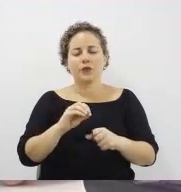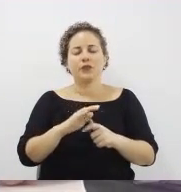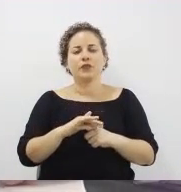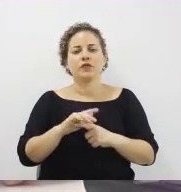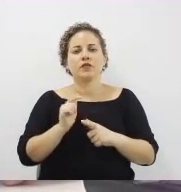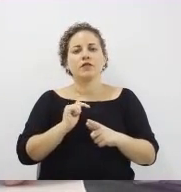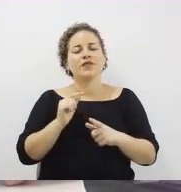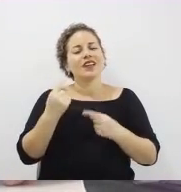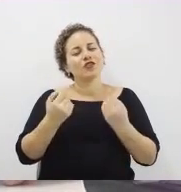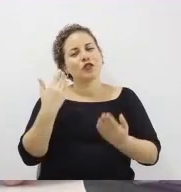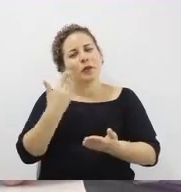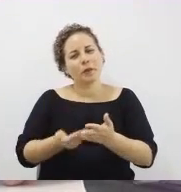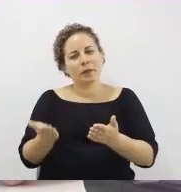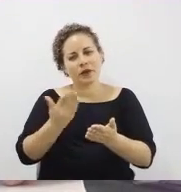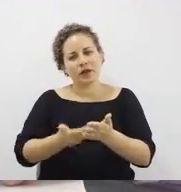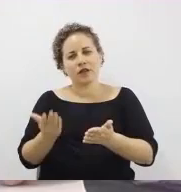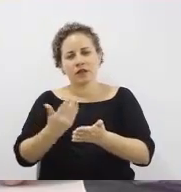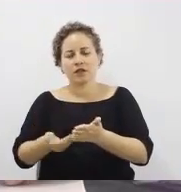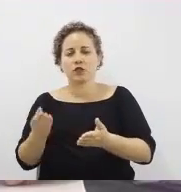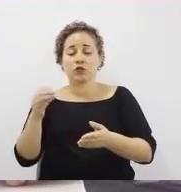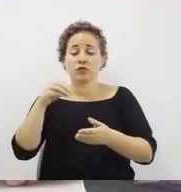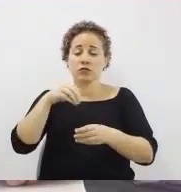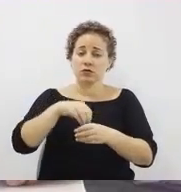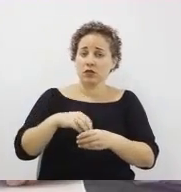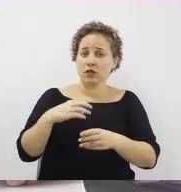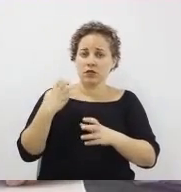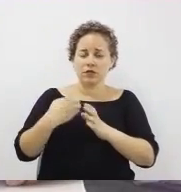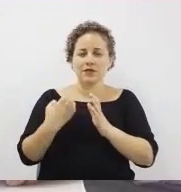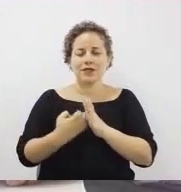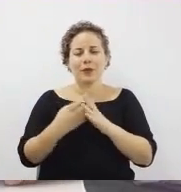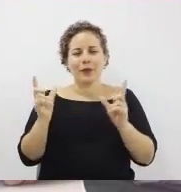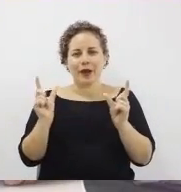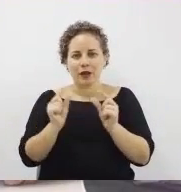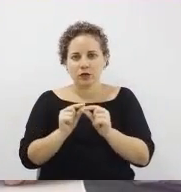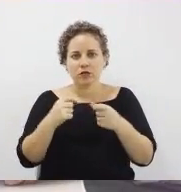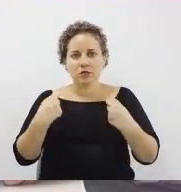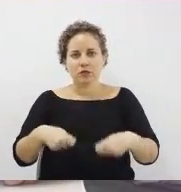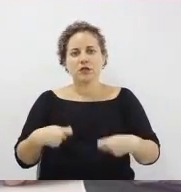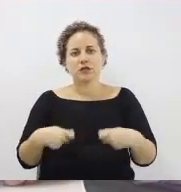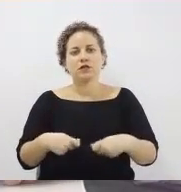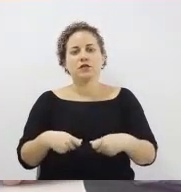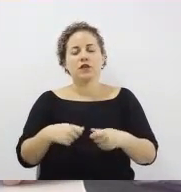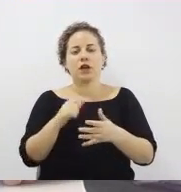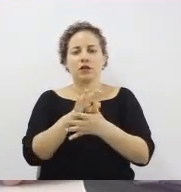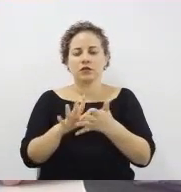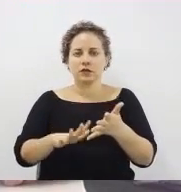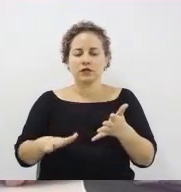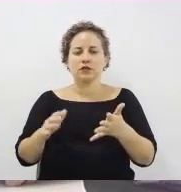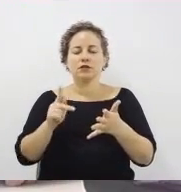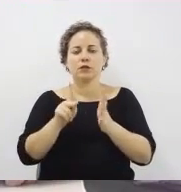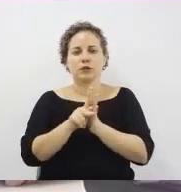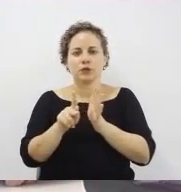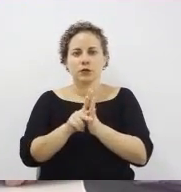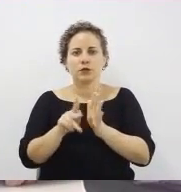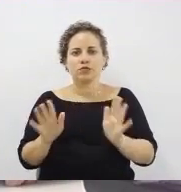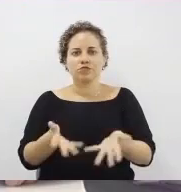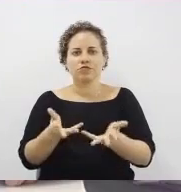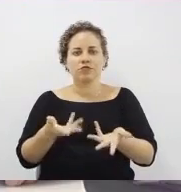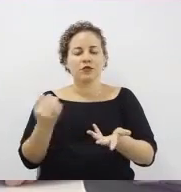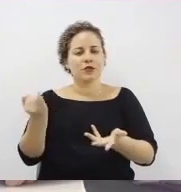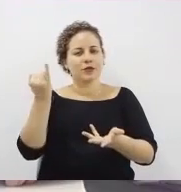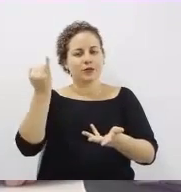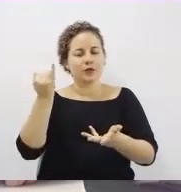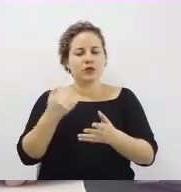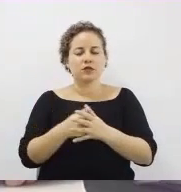um desperdício dentro da operação, então ela precisa ser reduzida. Logo, esta atividade de apoio é uma atividade muito importante